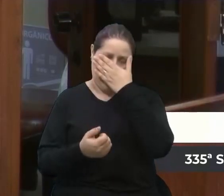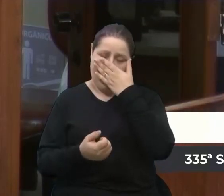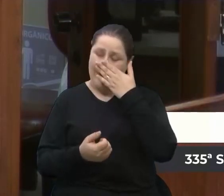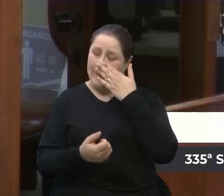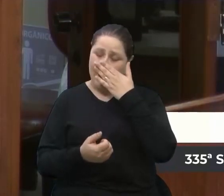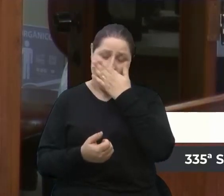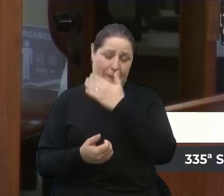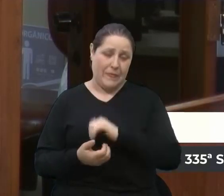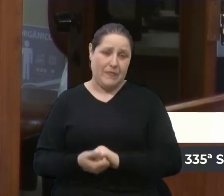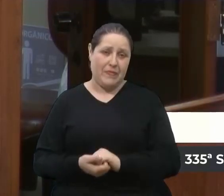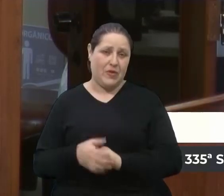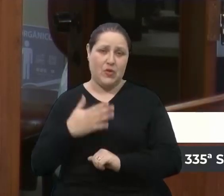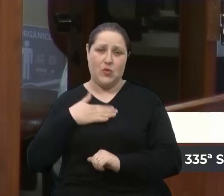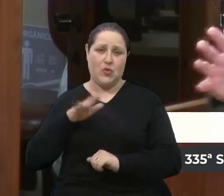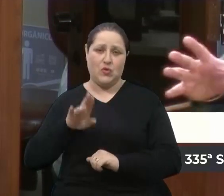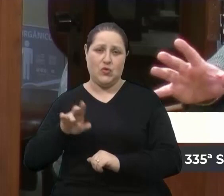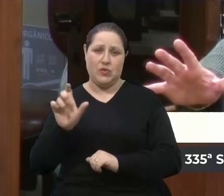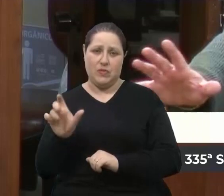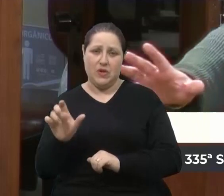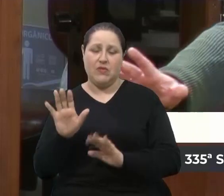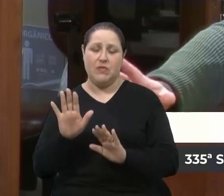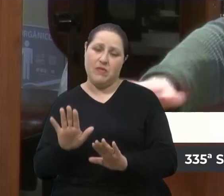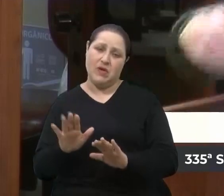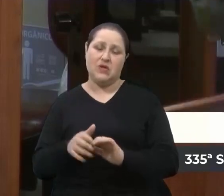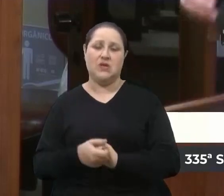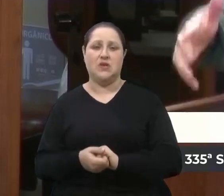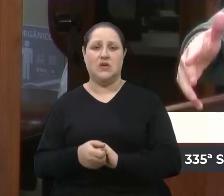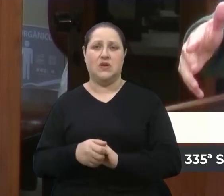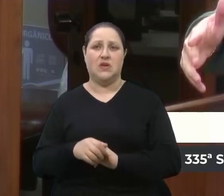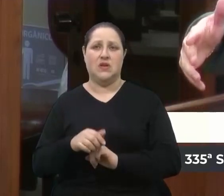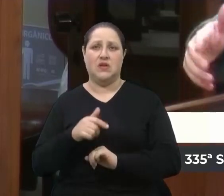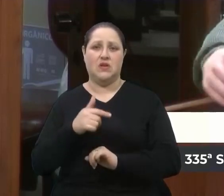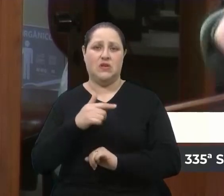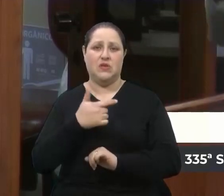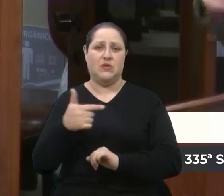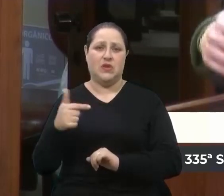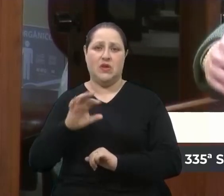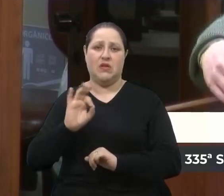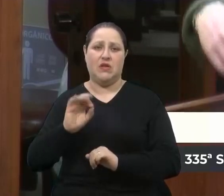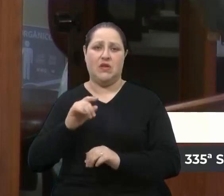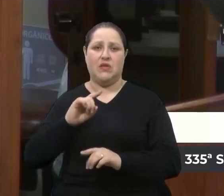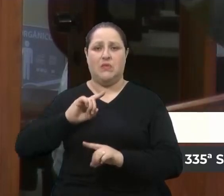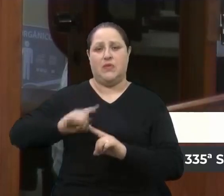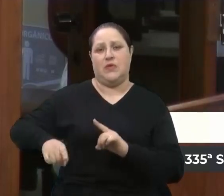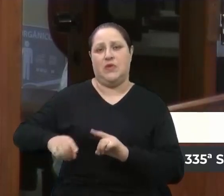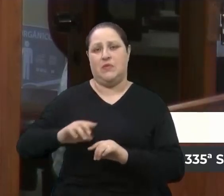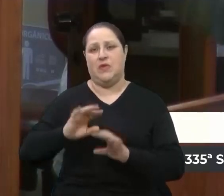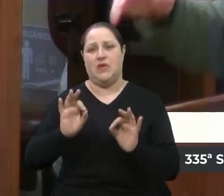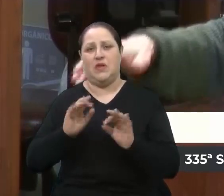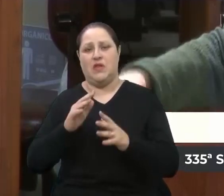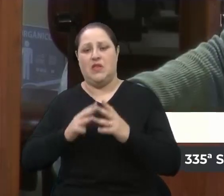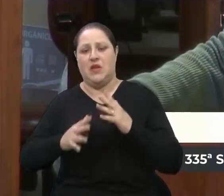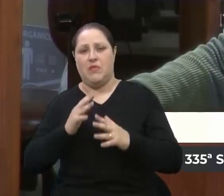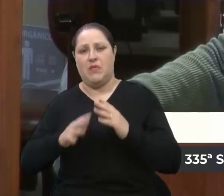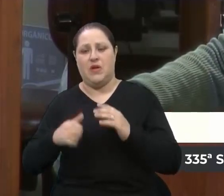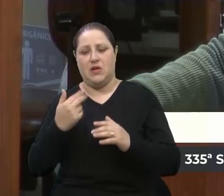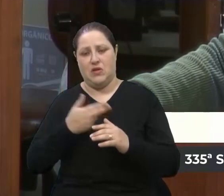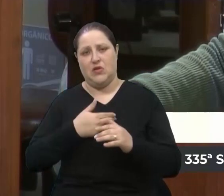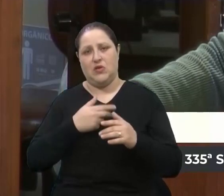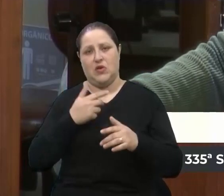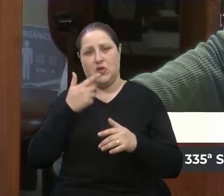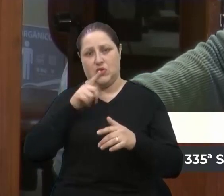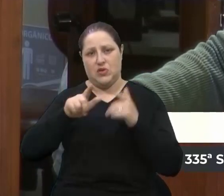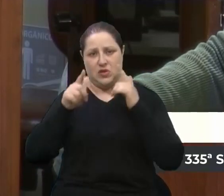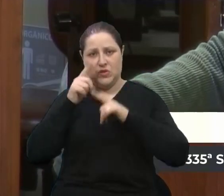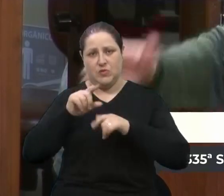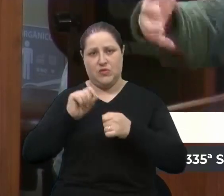esses termos, mas pelo menos não nos vetaram, não nos atrapalharam para que a gente conseguisse fazer essa